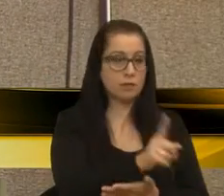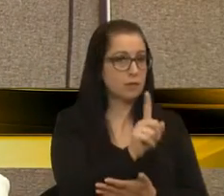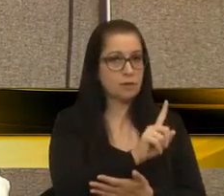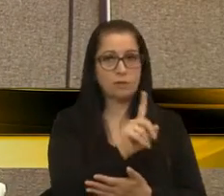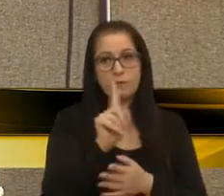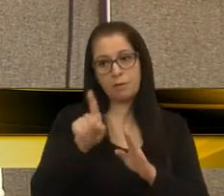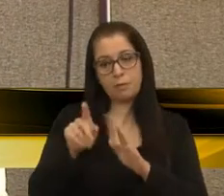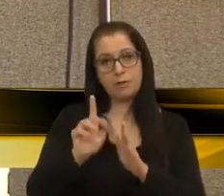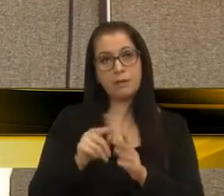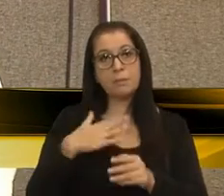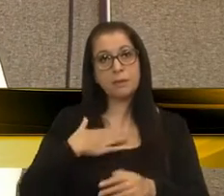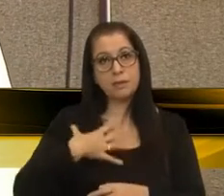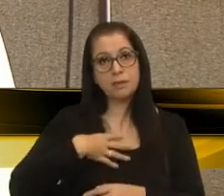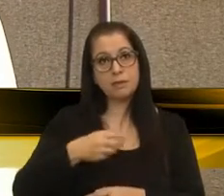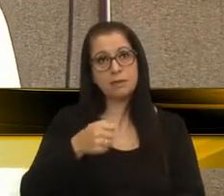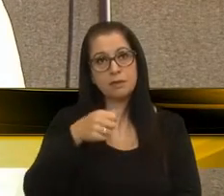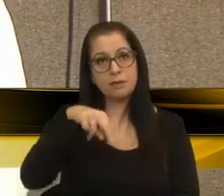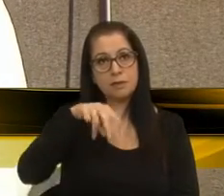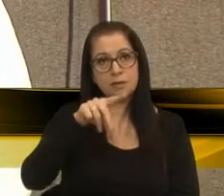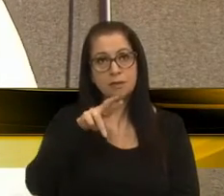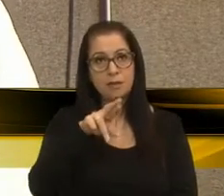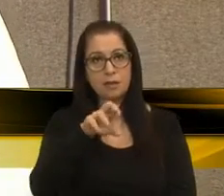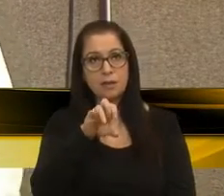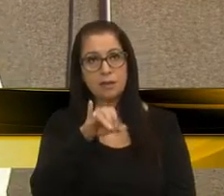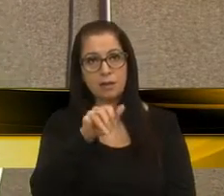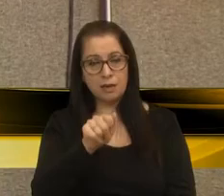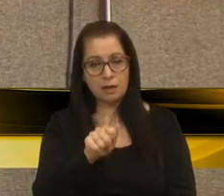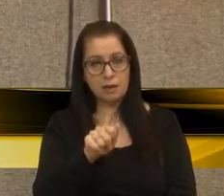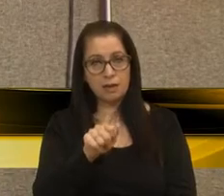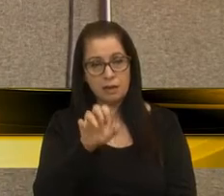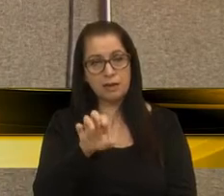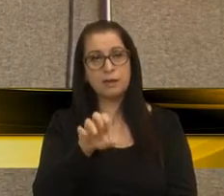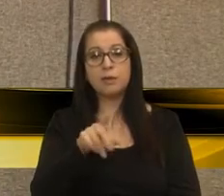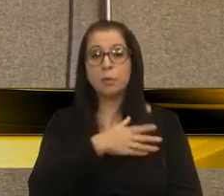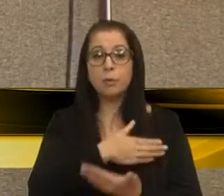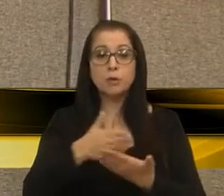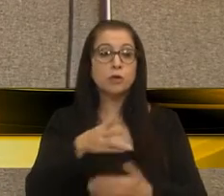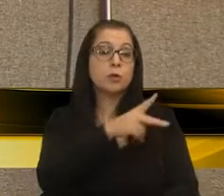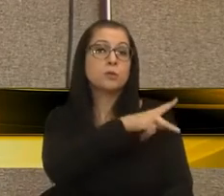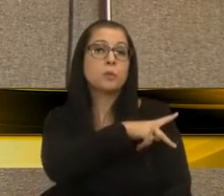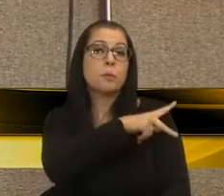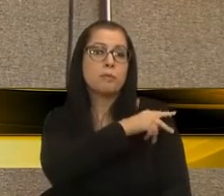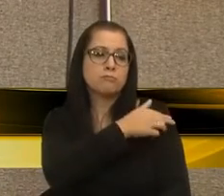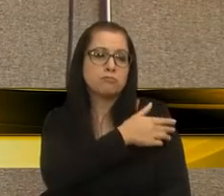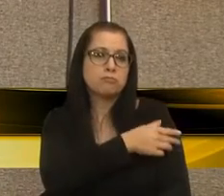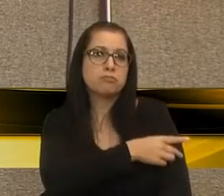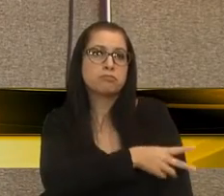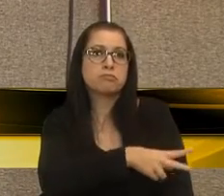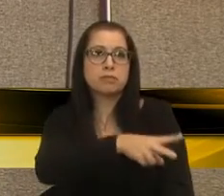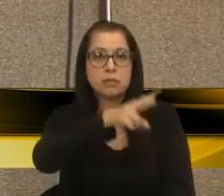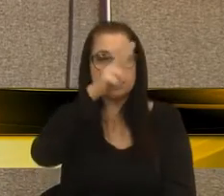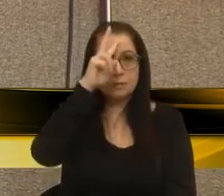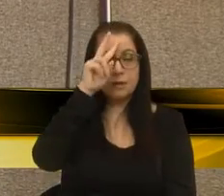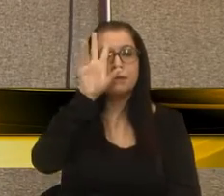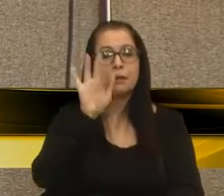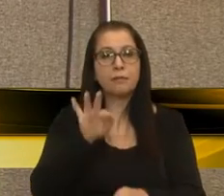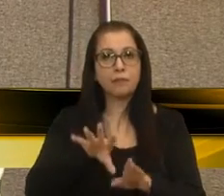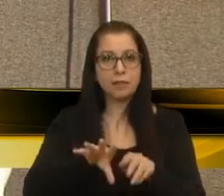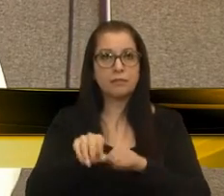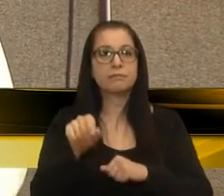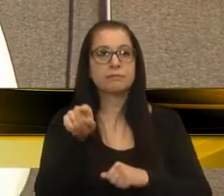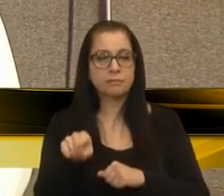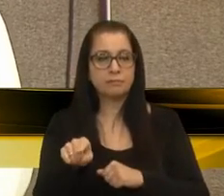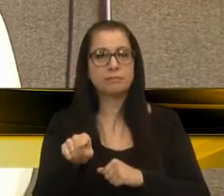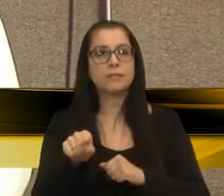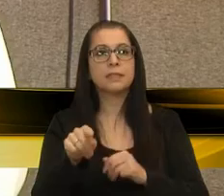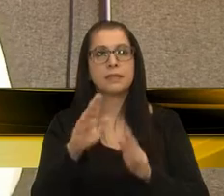as minhas filhas, a Andriele, minha filha estudou desde o pré até o terceiro ano, até terminar o terceiro ano